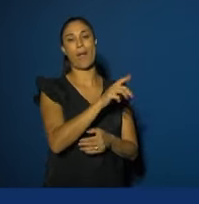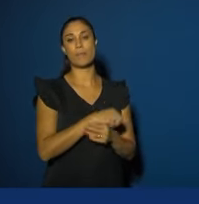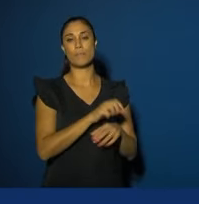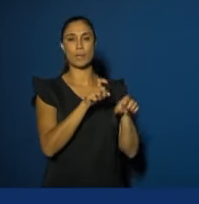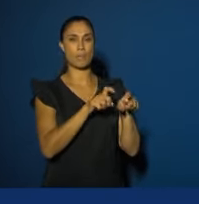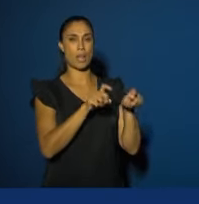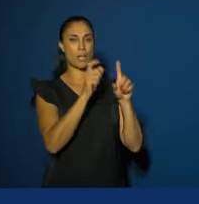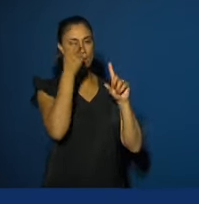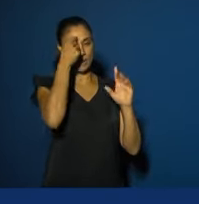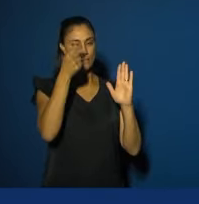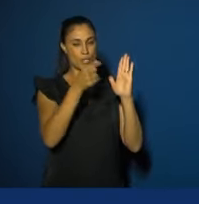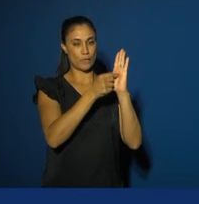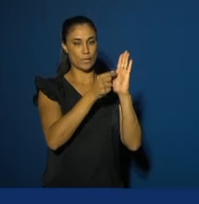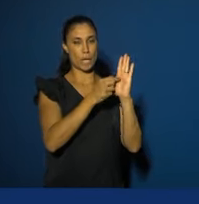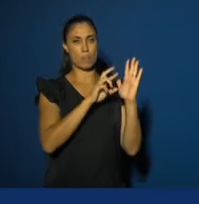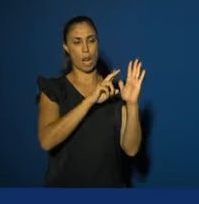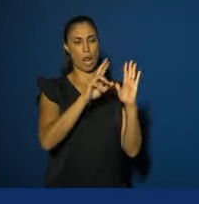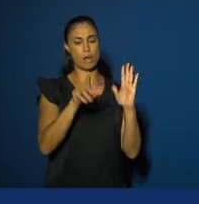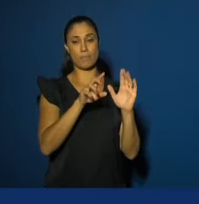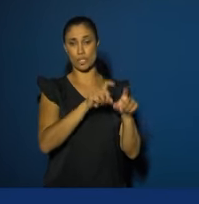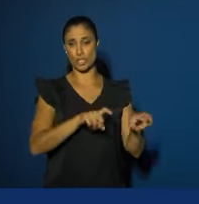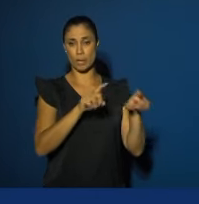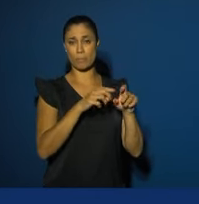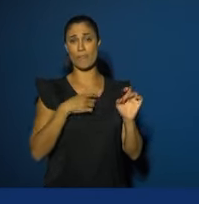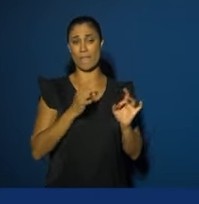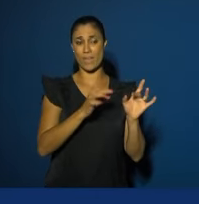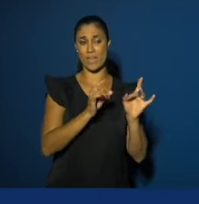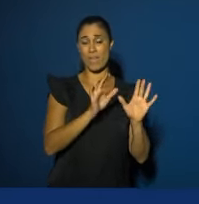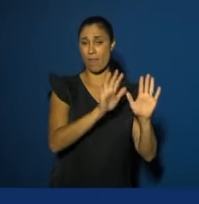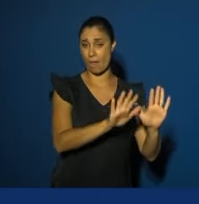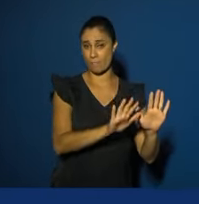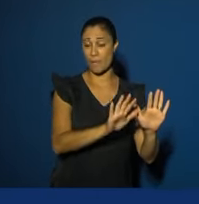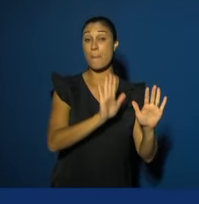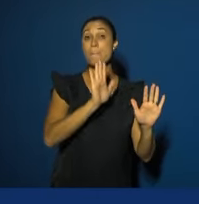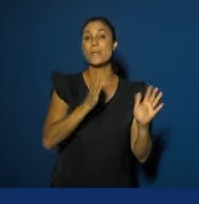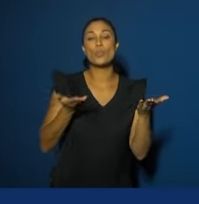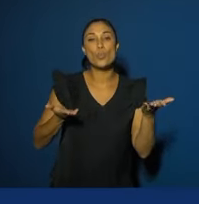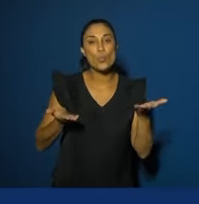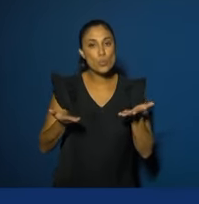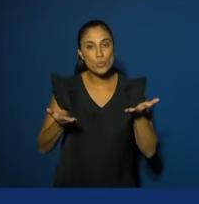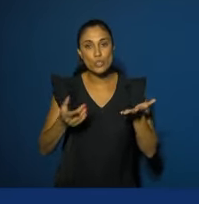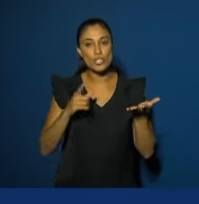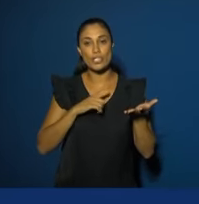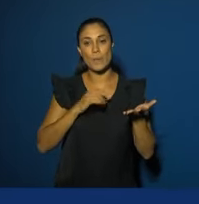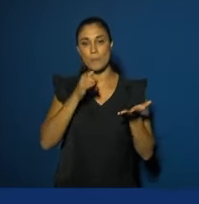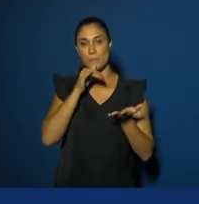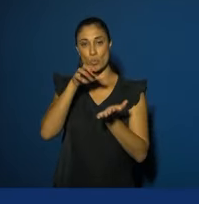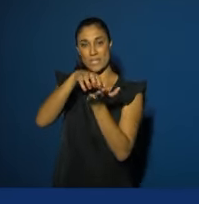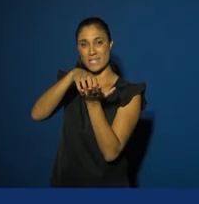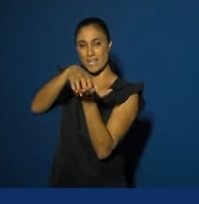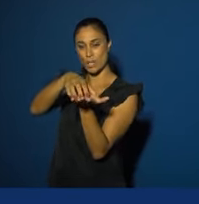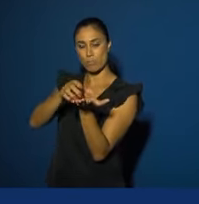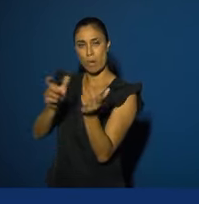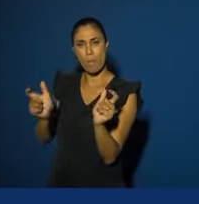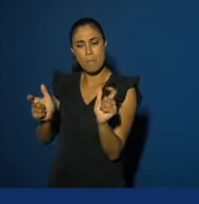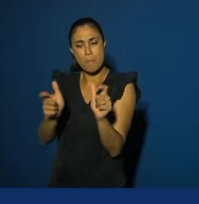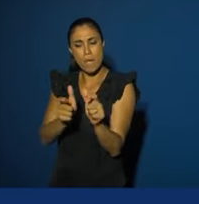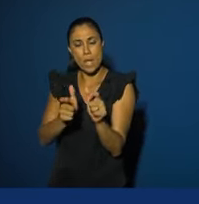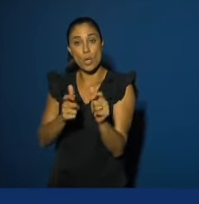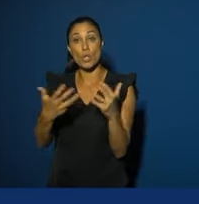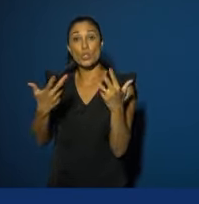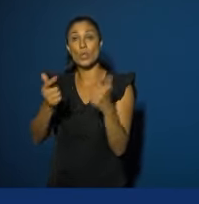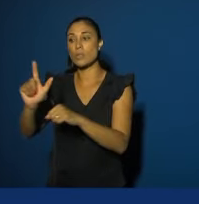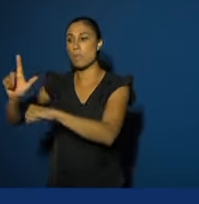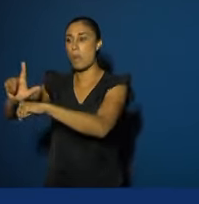através da Inteligência Artificial de tudo mais a gente sabe o que vai vender lá então hoje nós temos um mini centro de distribuição em todas as